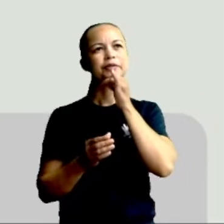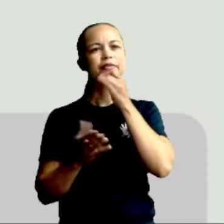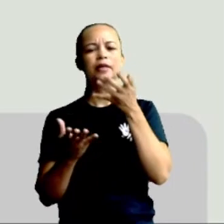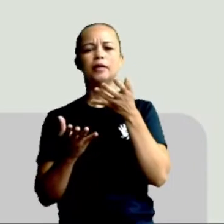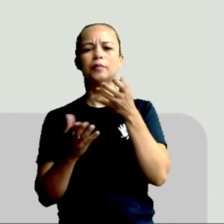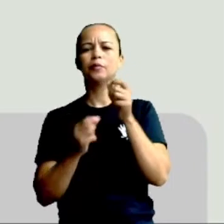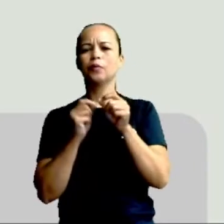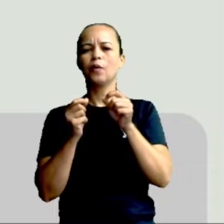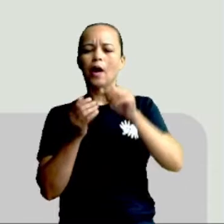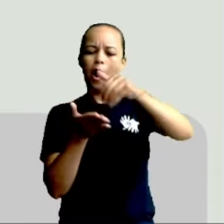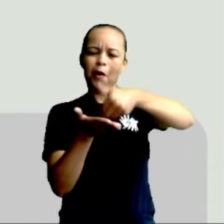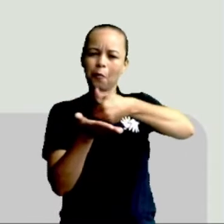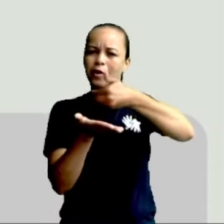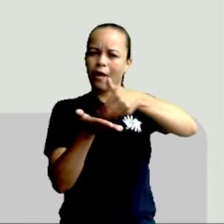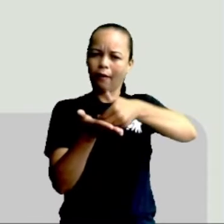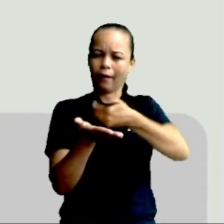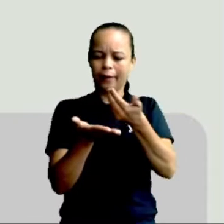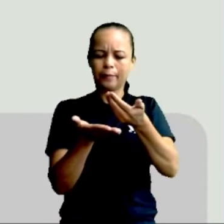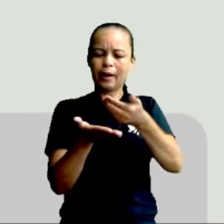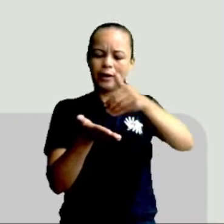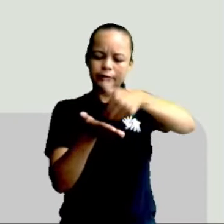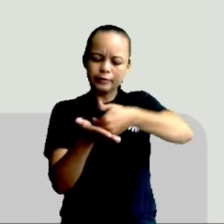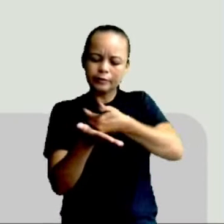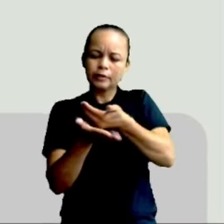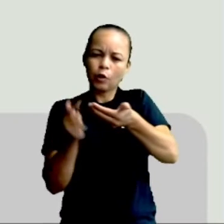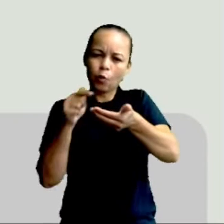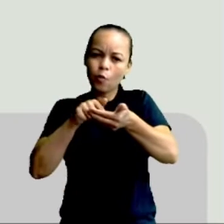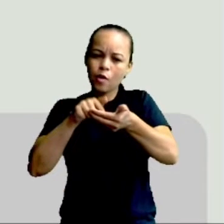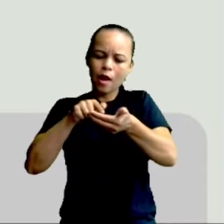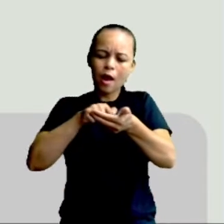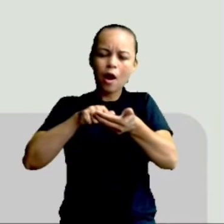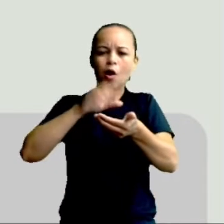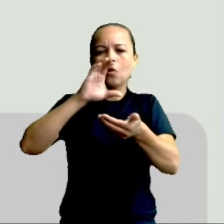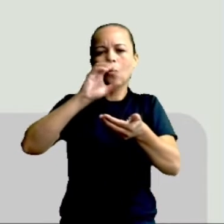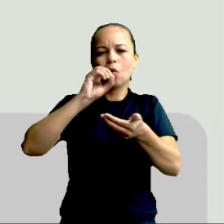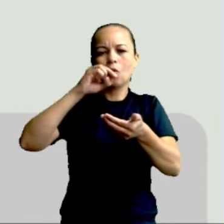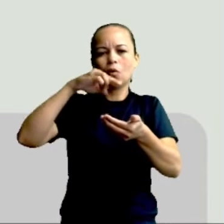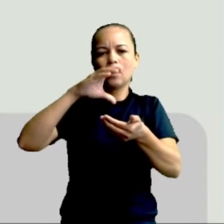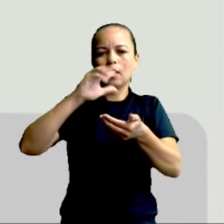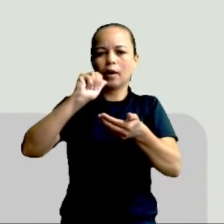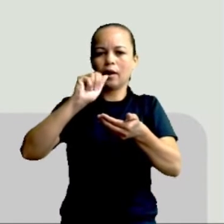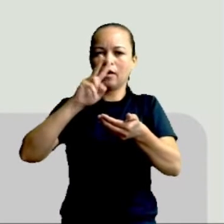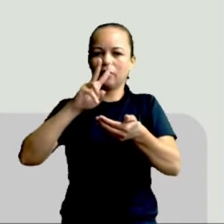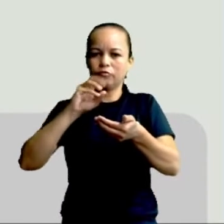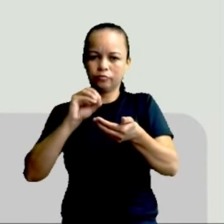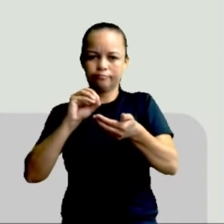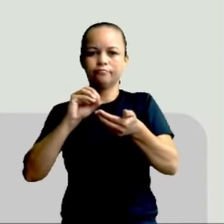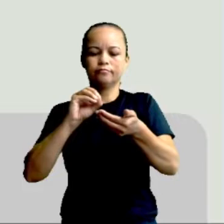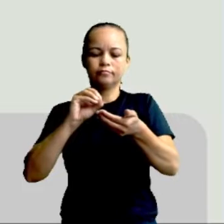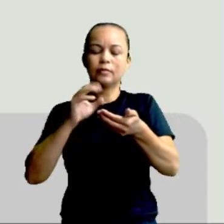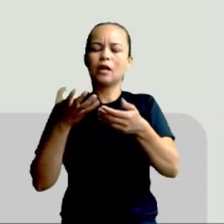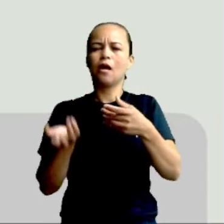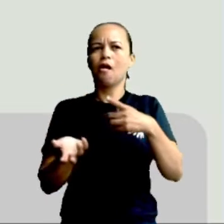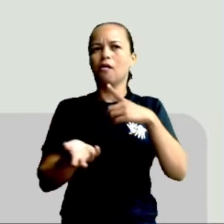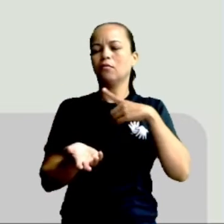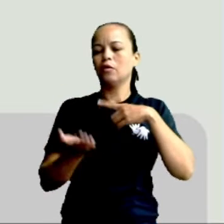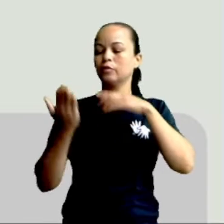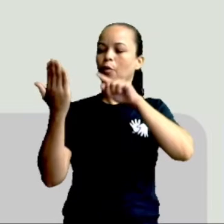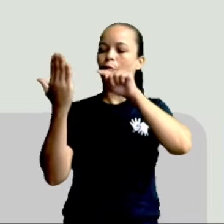que você come, que vem um alimento ali, é côncavo, tá bom? Então tem um espelho